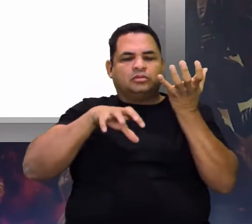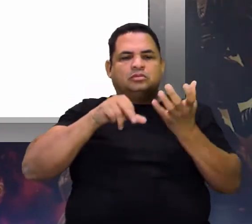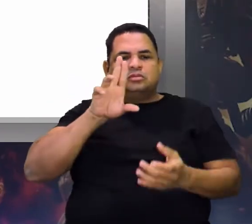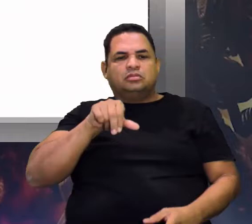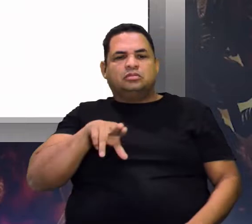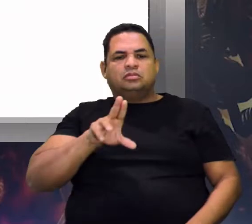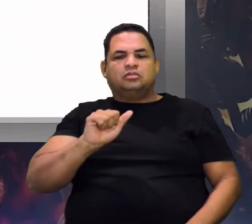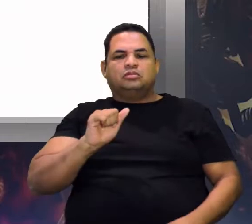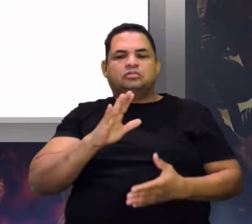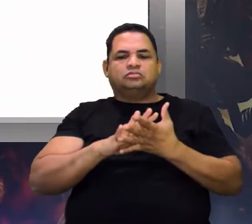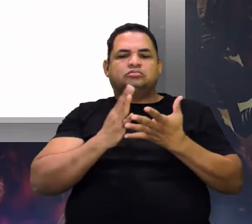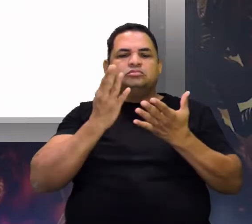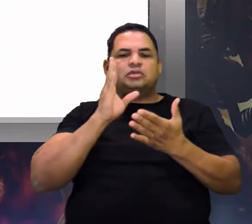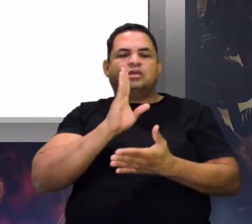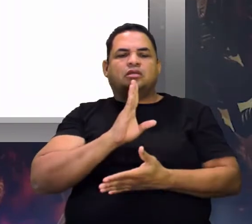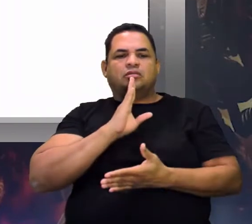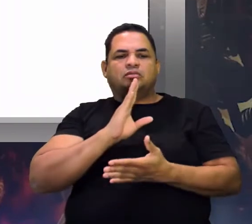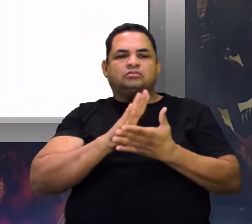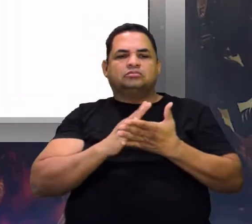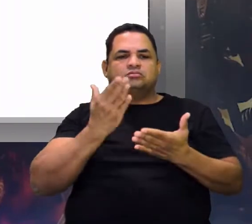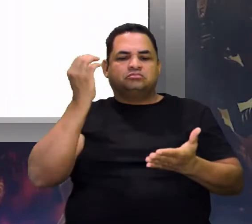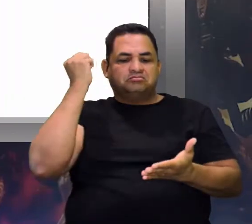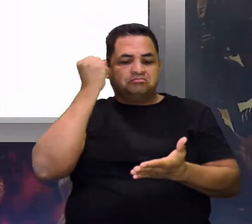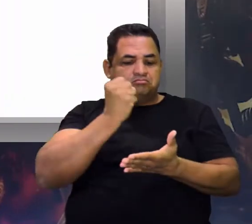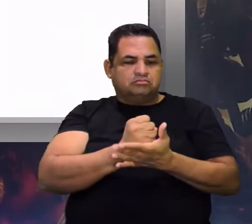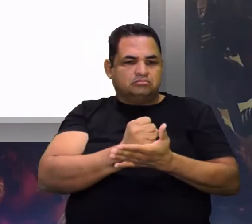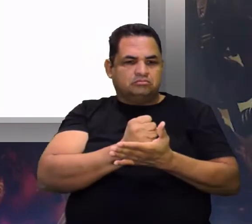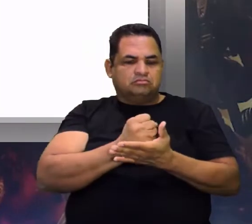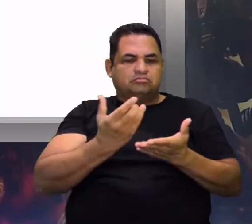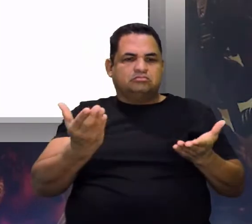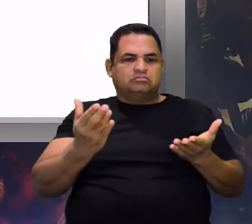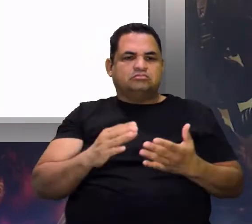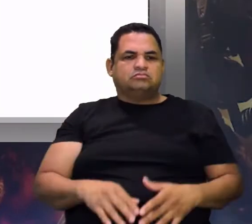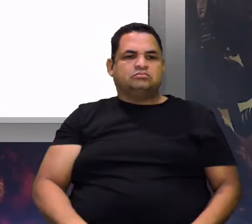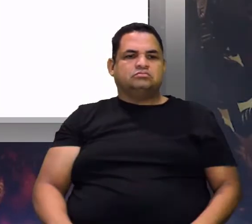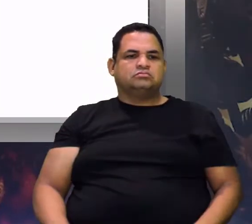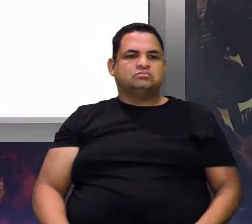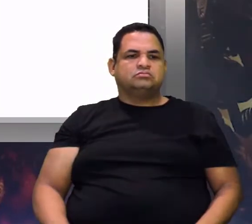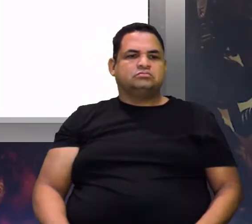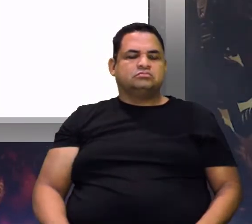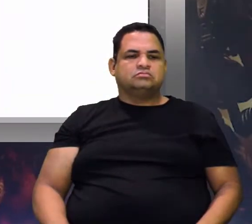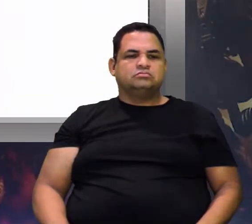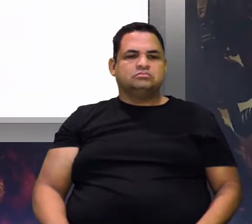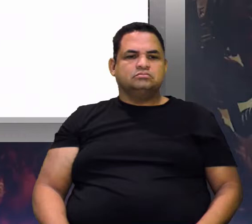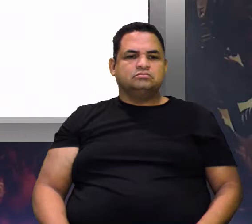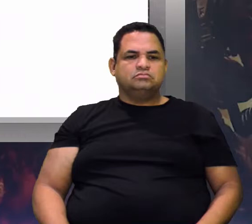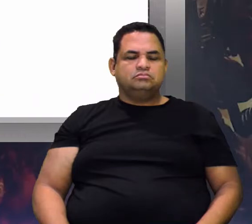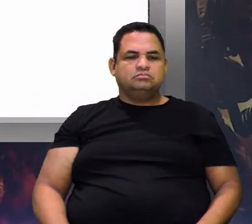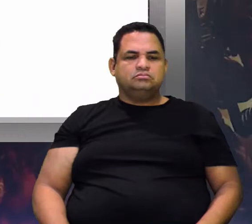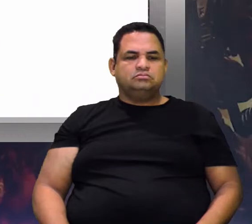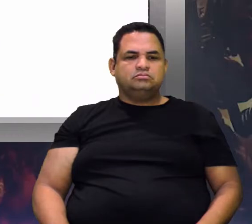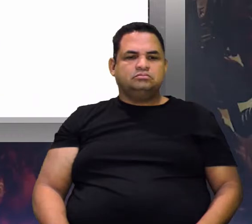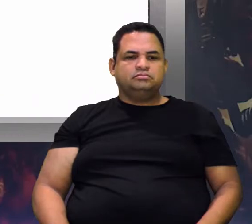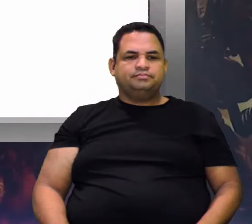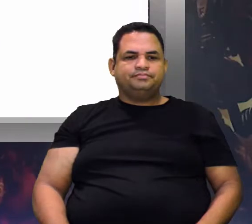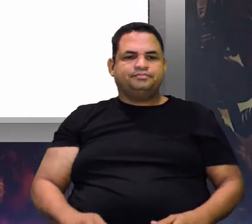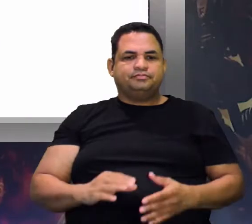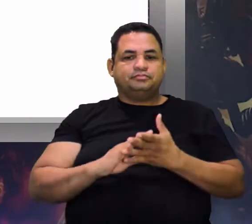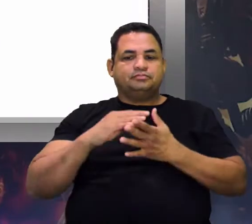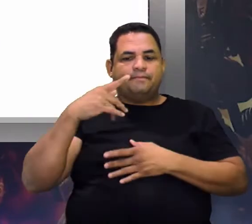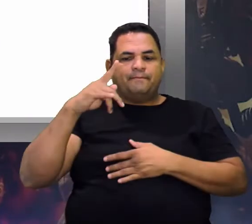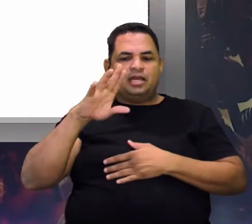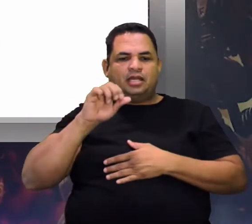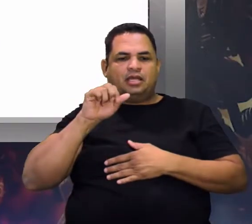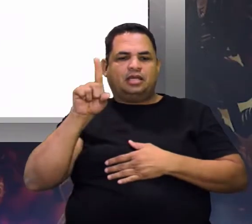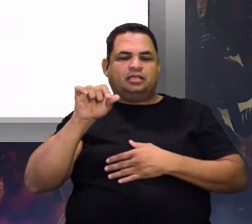nunca aprovou esse plebiscito, que foi aprovado pelo povo aqui de Porto Velho. Lá no Pará também